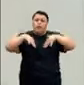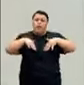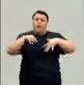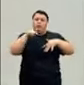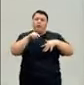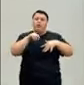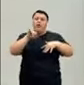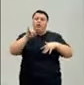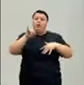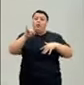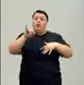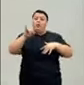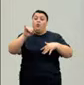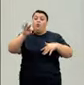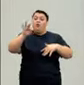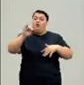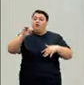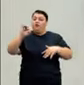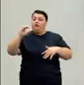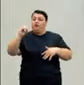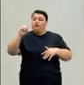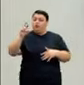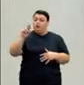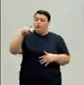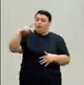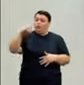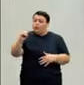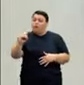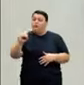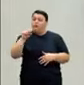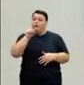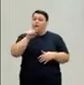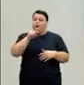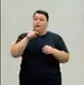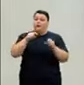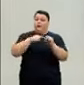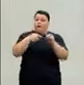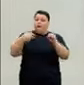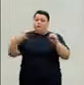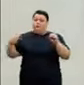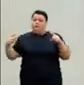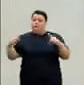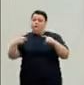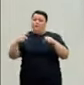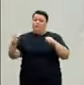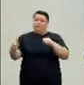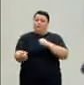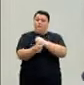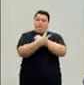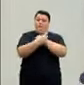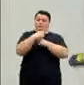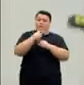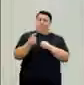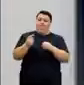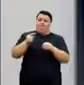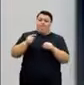estar protegendo, para esse antígeno não penetrar no epitélio. O